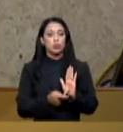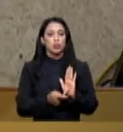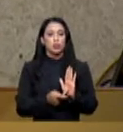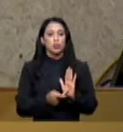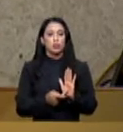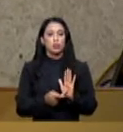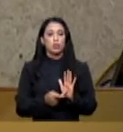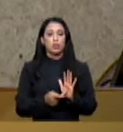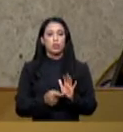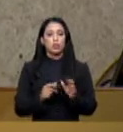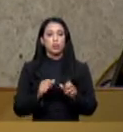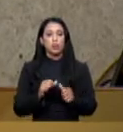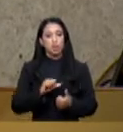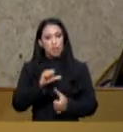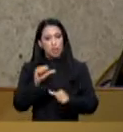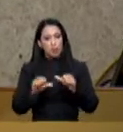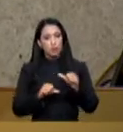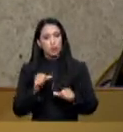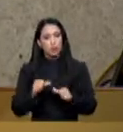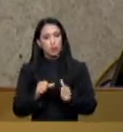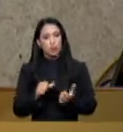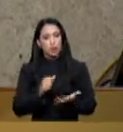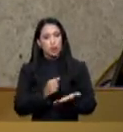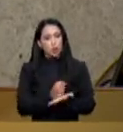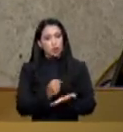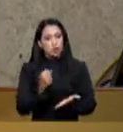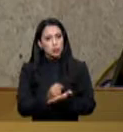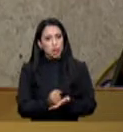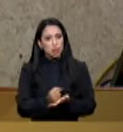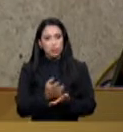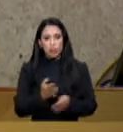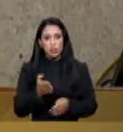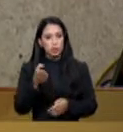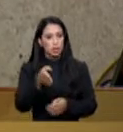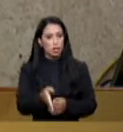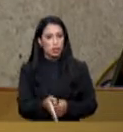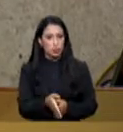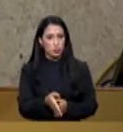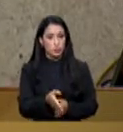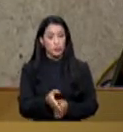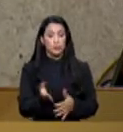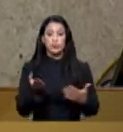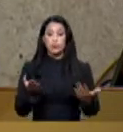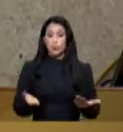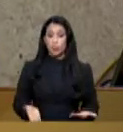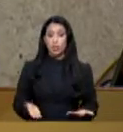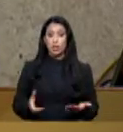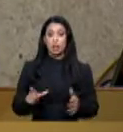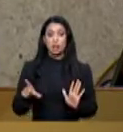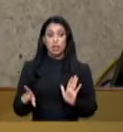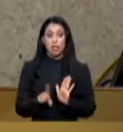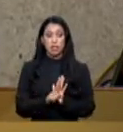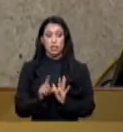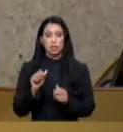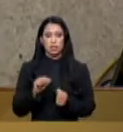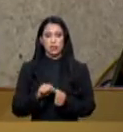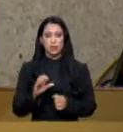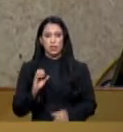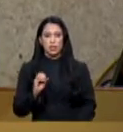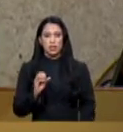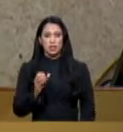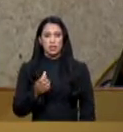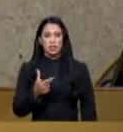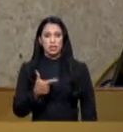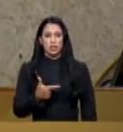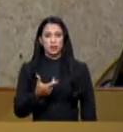e à modelagem da concessão. Quer dizer, aquele contrato de programa era um repasse direto. Até a promulgação da Lei